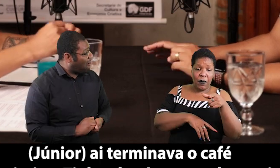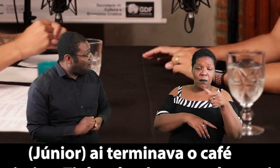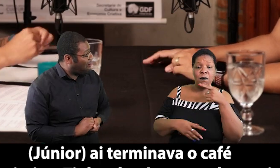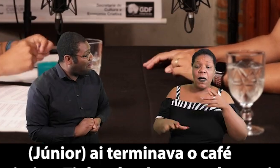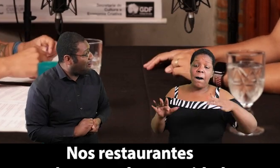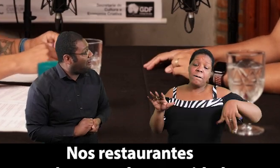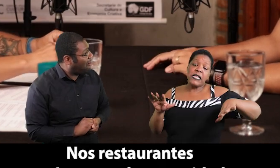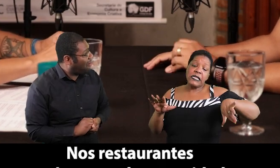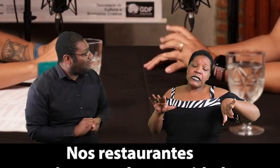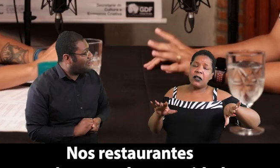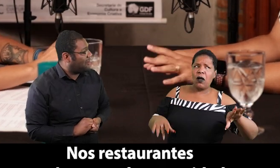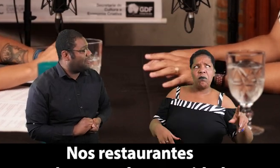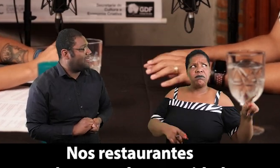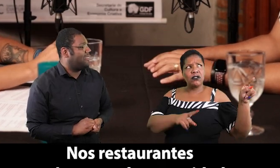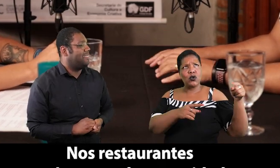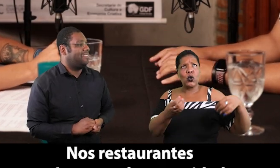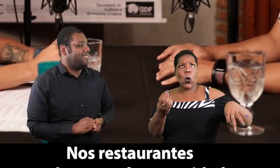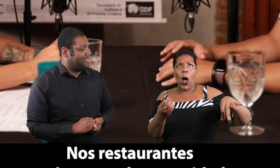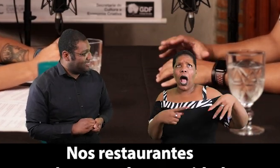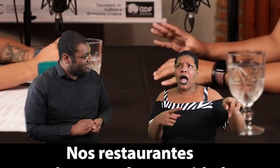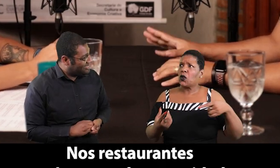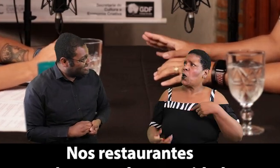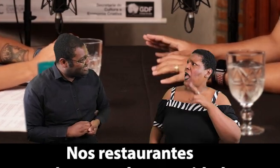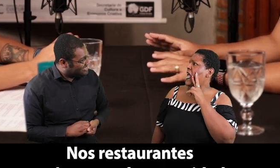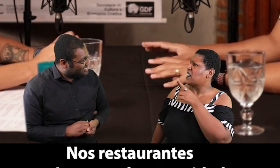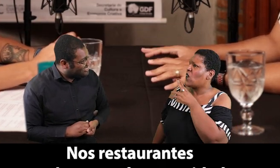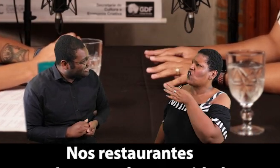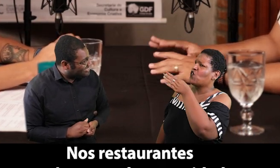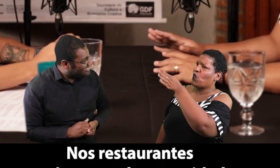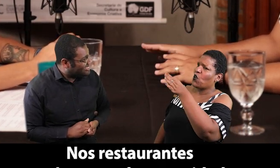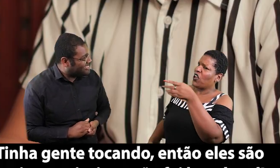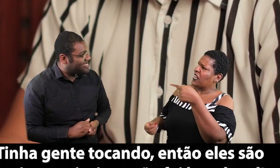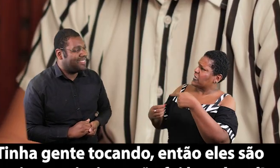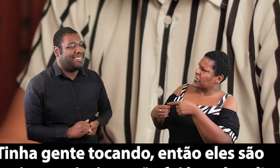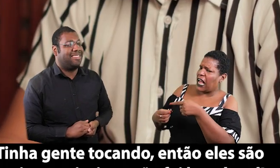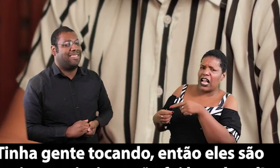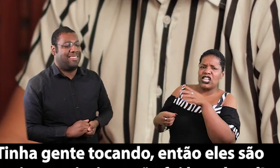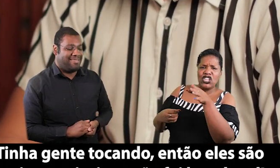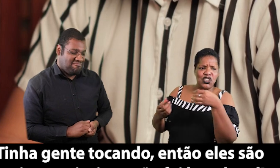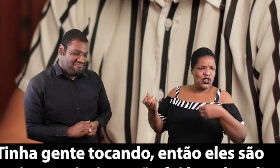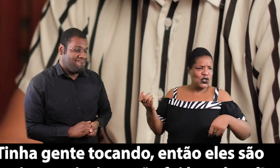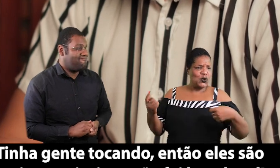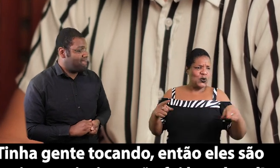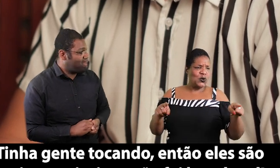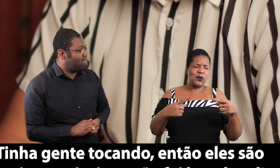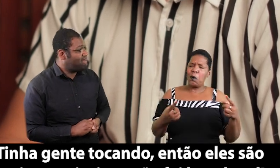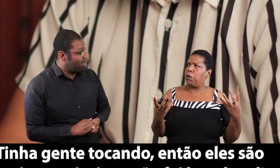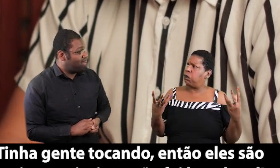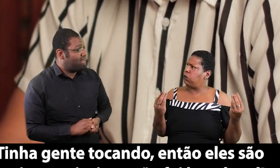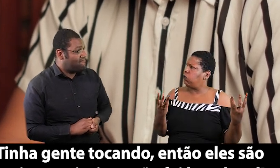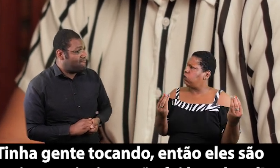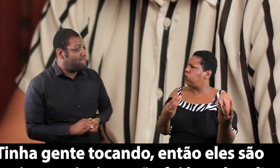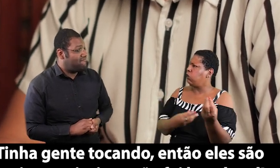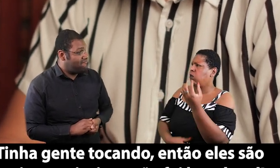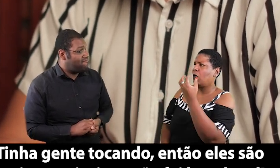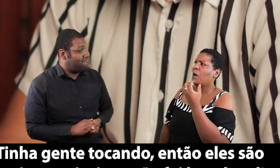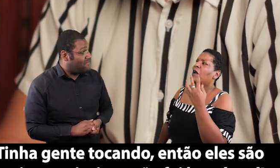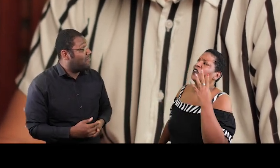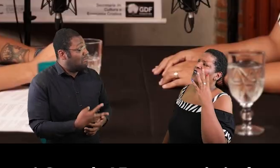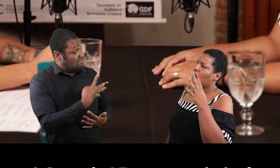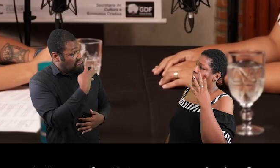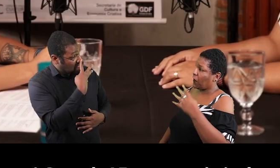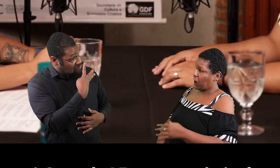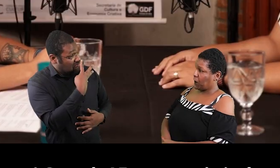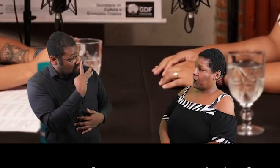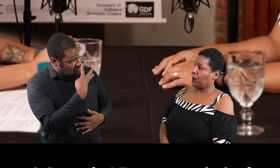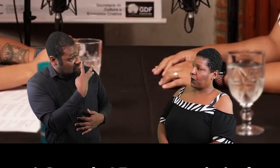piscina, tinha alguém tocando na piscina, nos restaurantes. E saía pra conhecer a cidade, tinha gente tocando. Então eles são muito musicais. Então foi bem legal. Caramba. E o